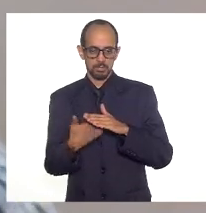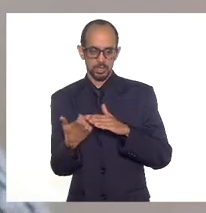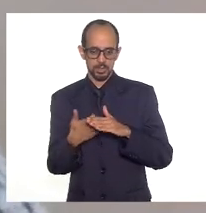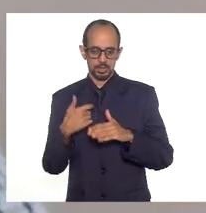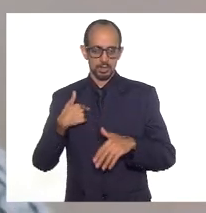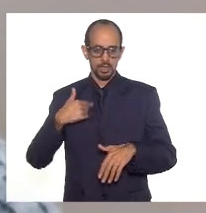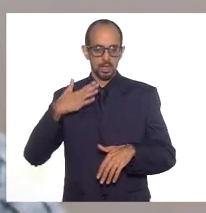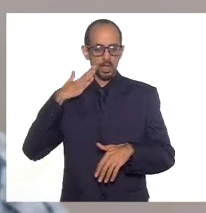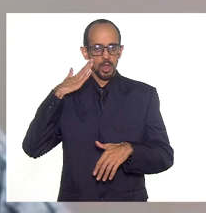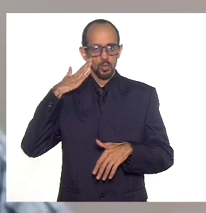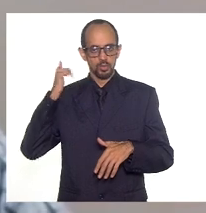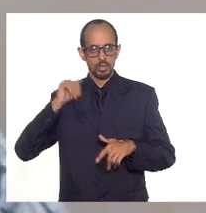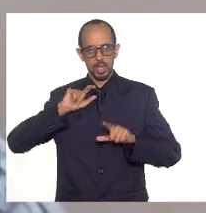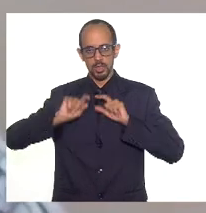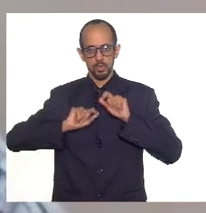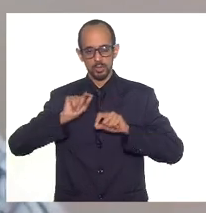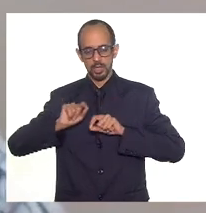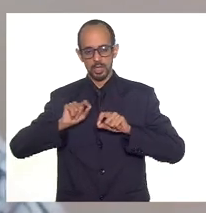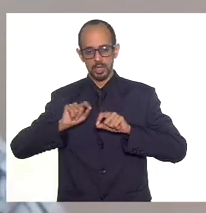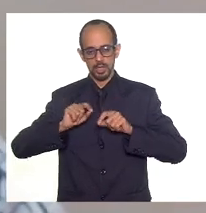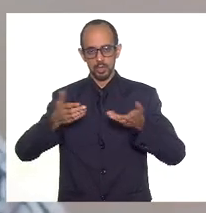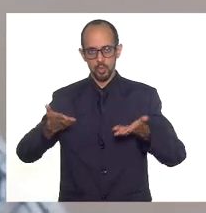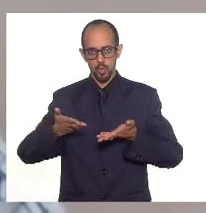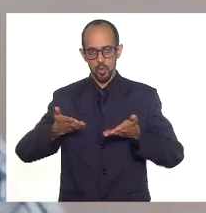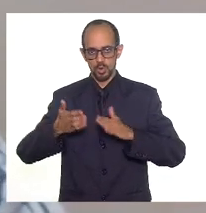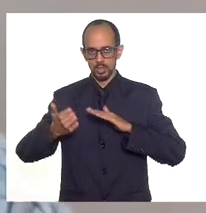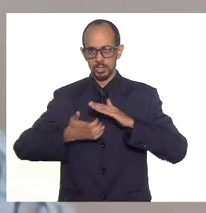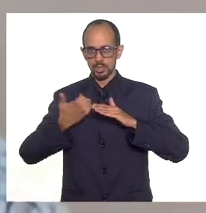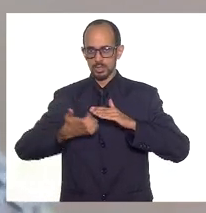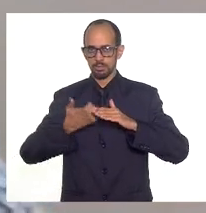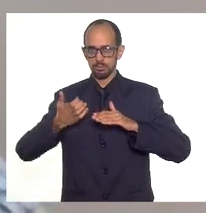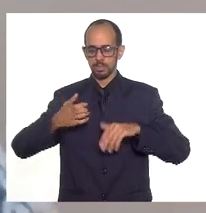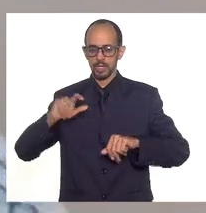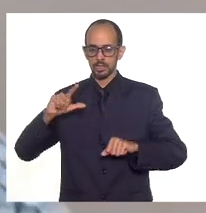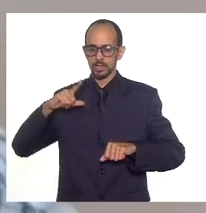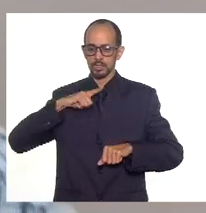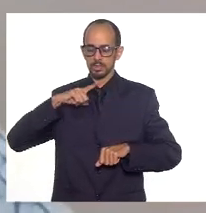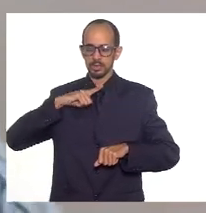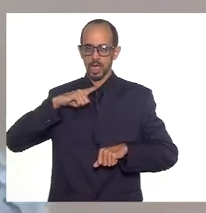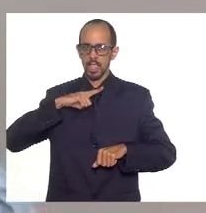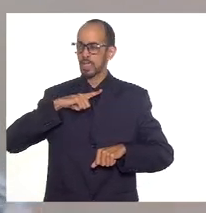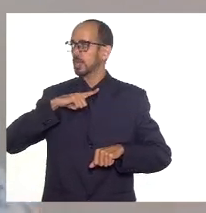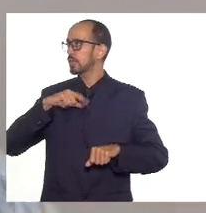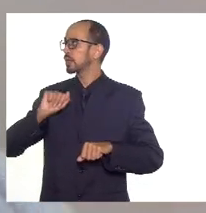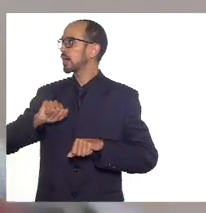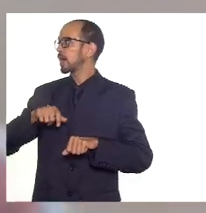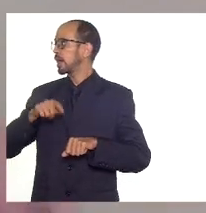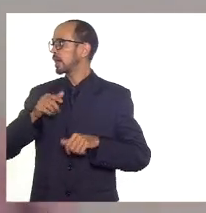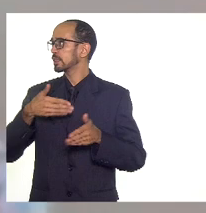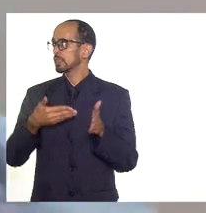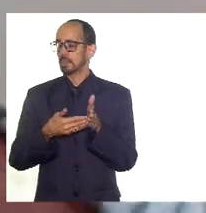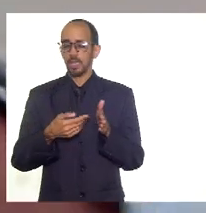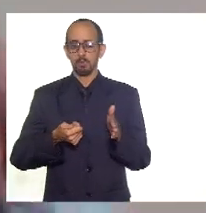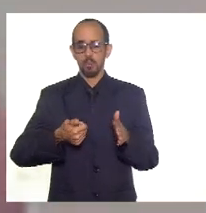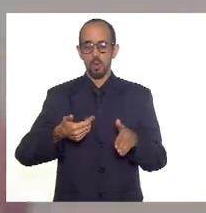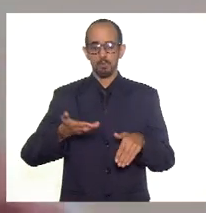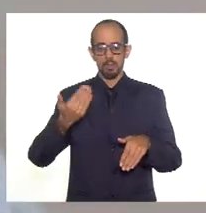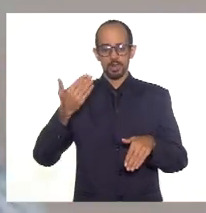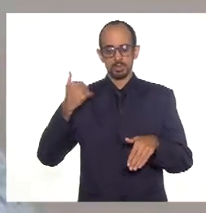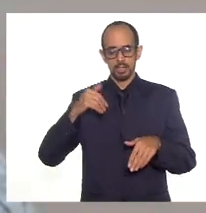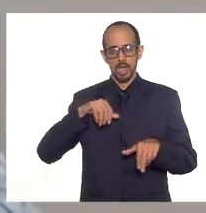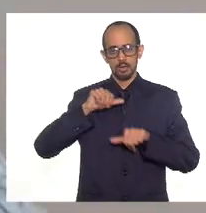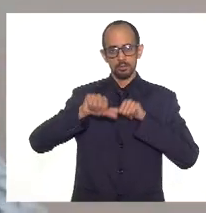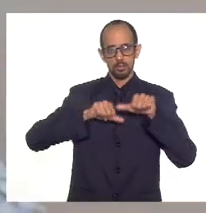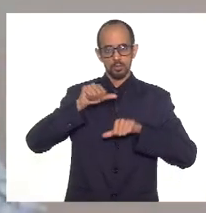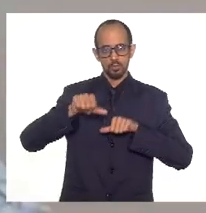que hoje as empresas, hegemonicamente, né, ou pelo menos até recentemente, agora com Biden e outras mudanças, e a